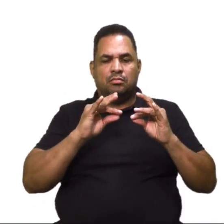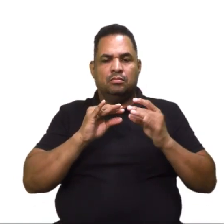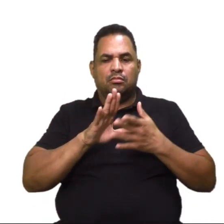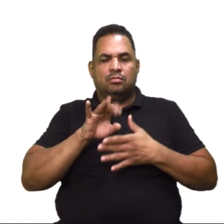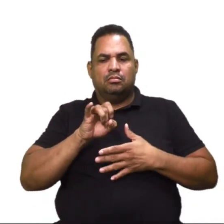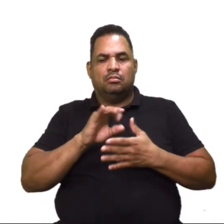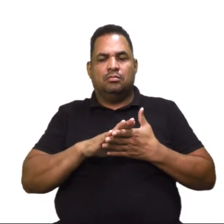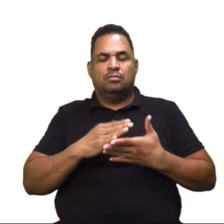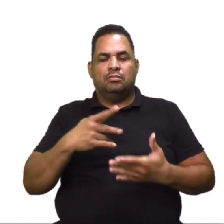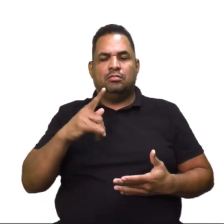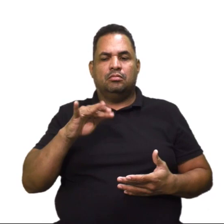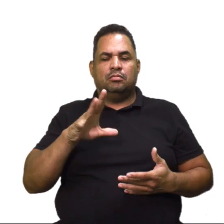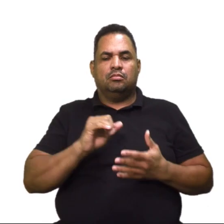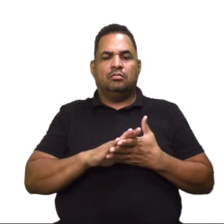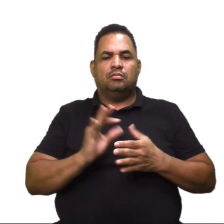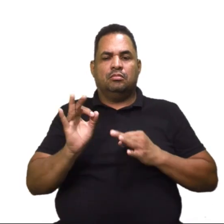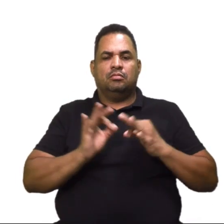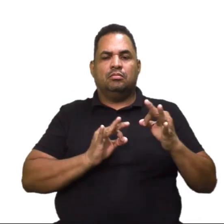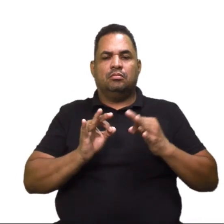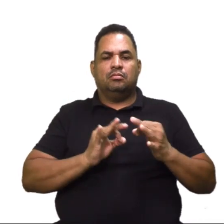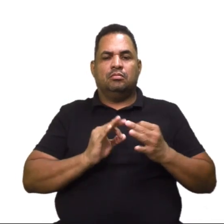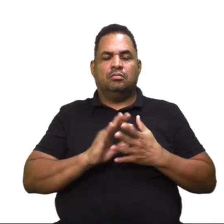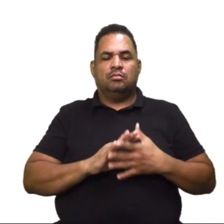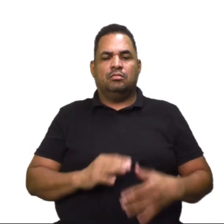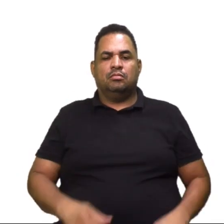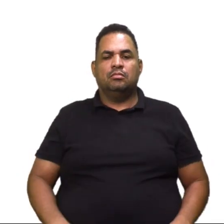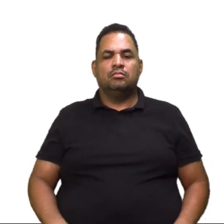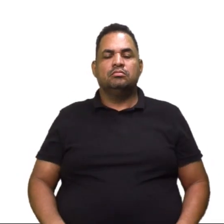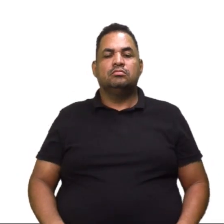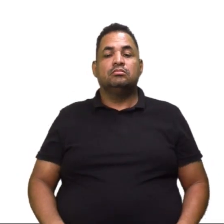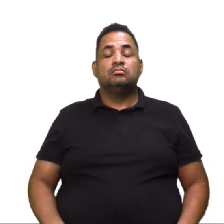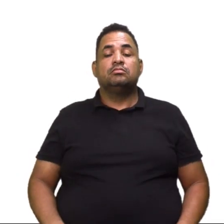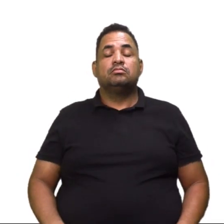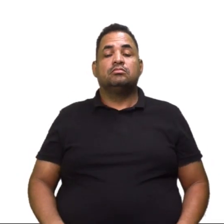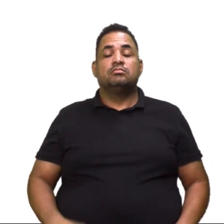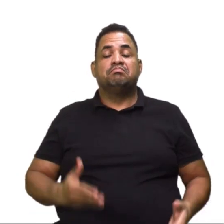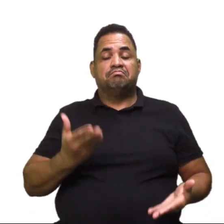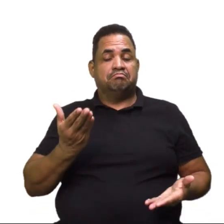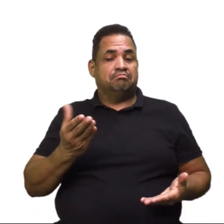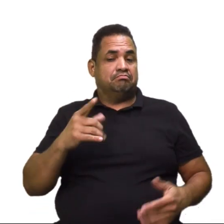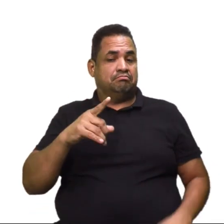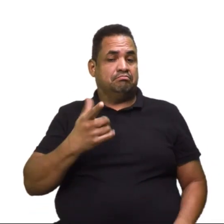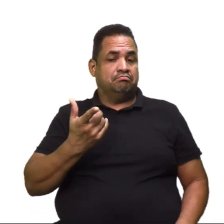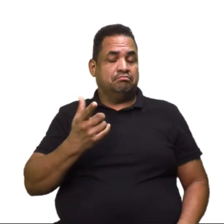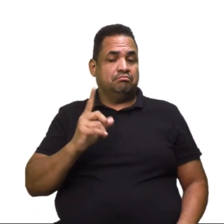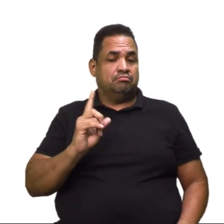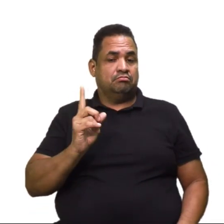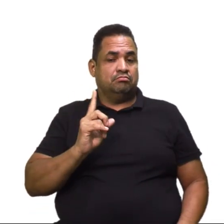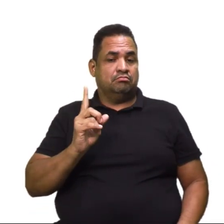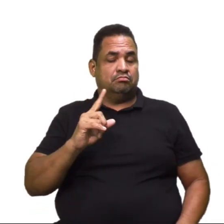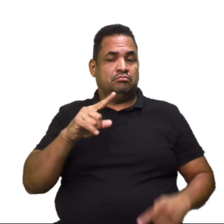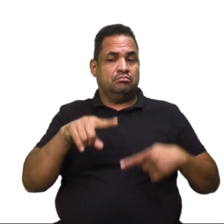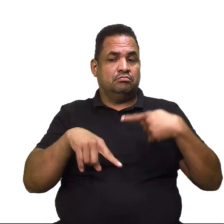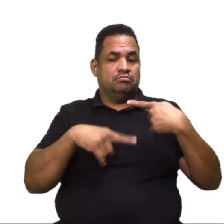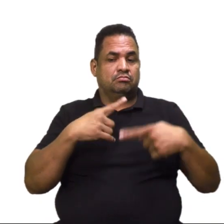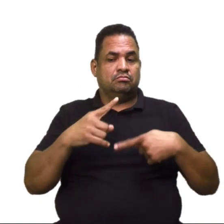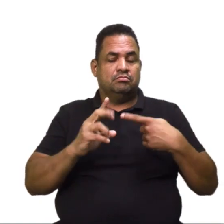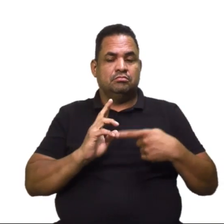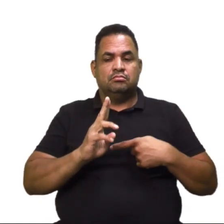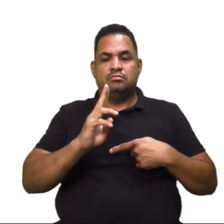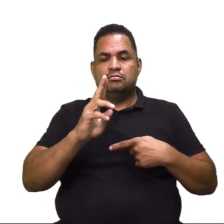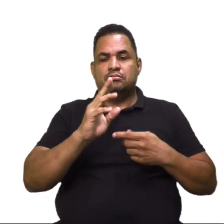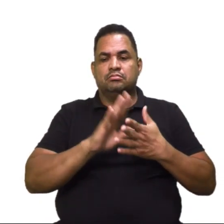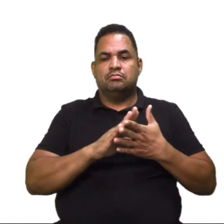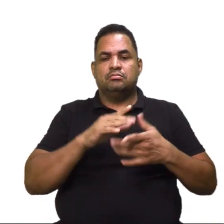líquido prostático, para formar então o esperma, tá? E aí, no caso, você não vai ter, depois desse processo, você não tem